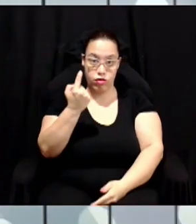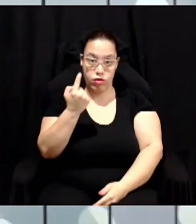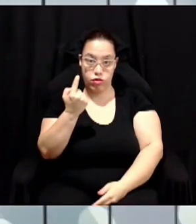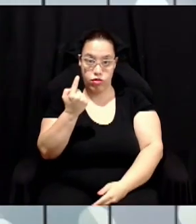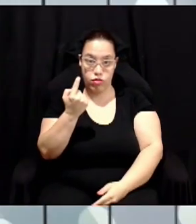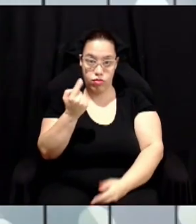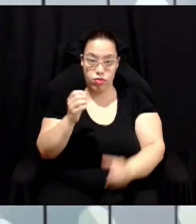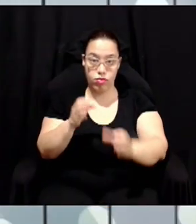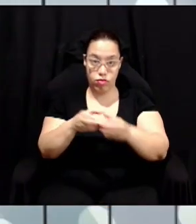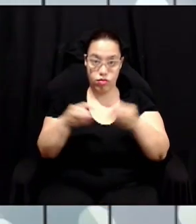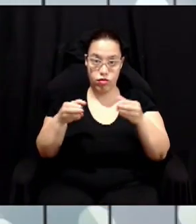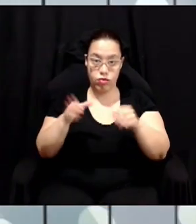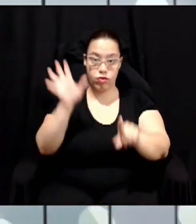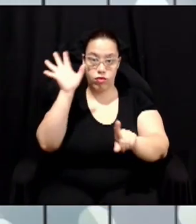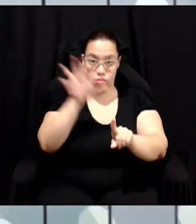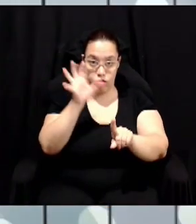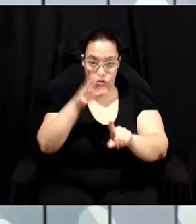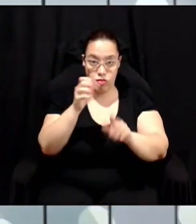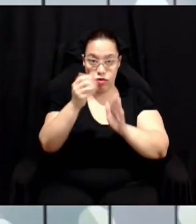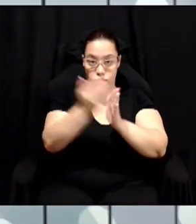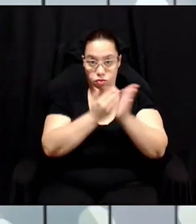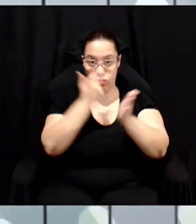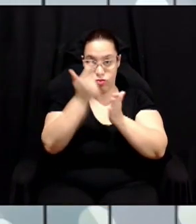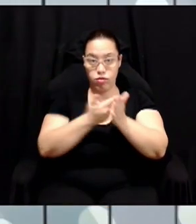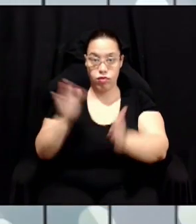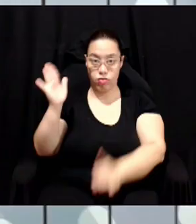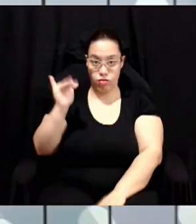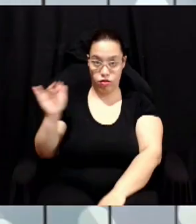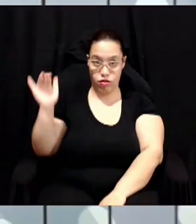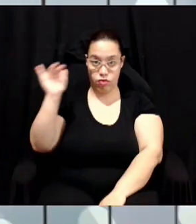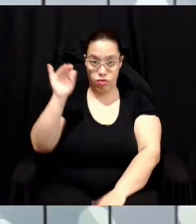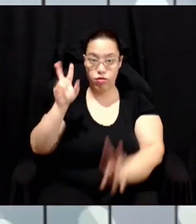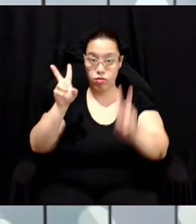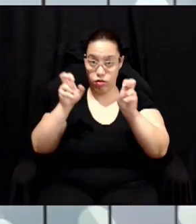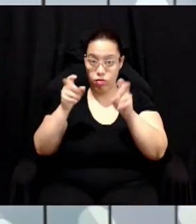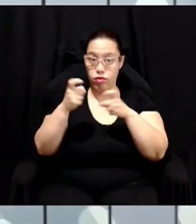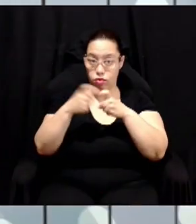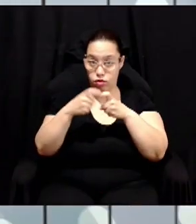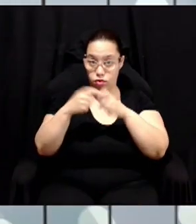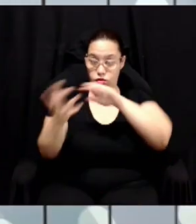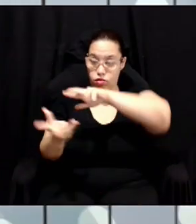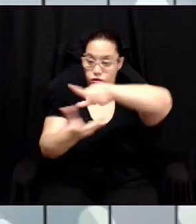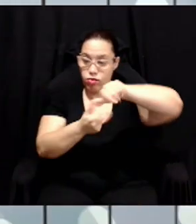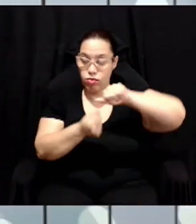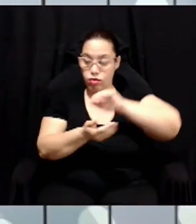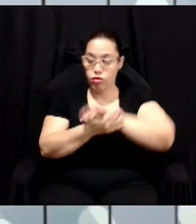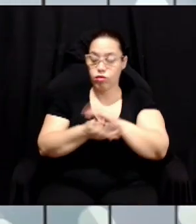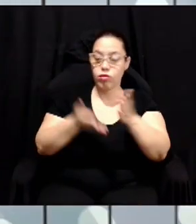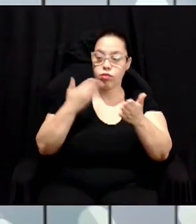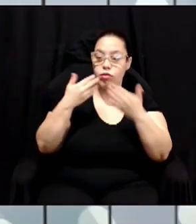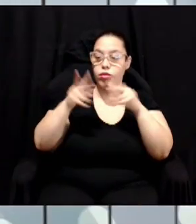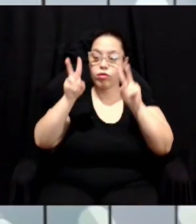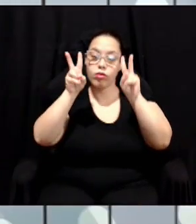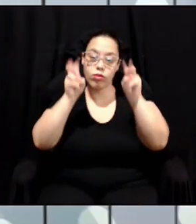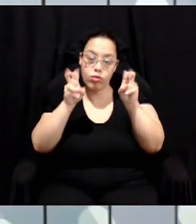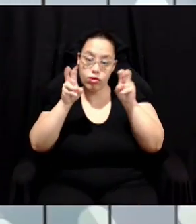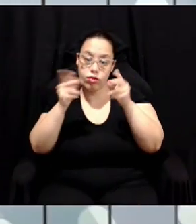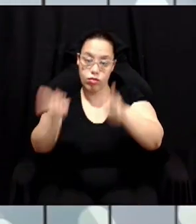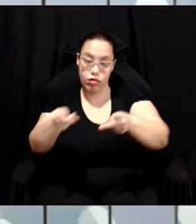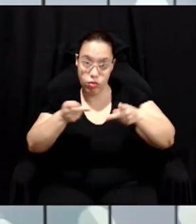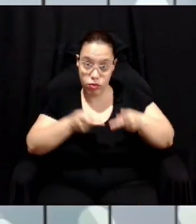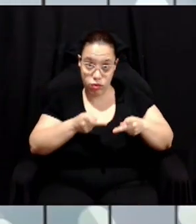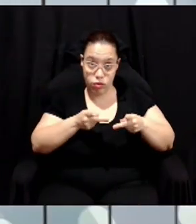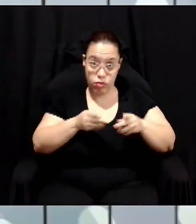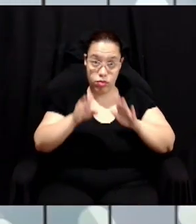mais influentes revistas científicas sobre medicina no mundo. Para falar sobre esse tema, o convidado do programa